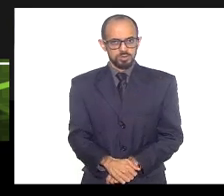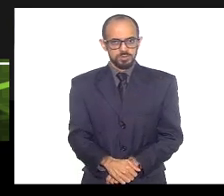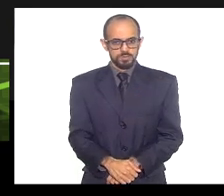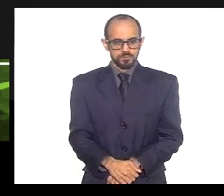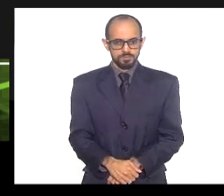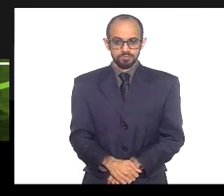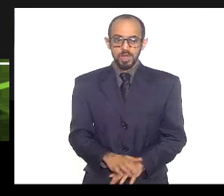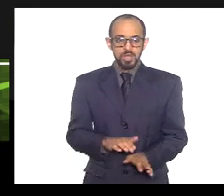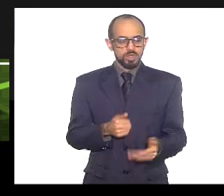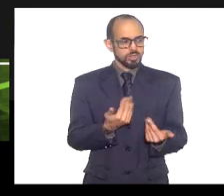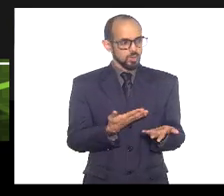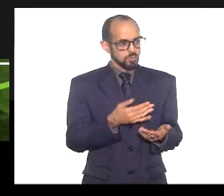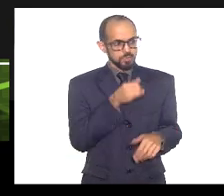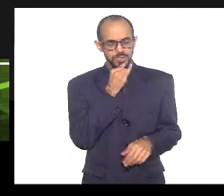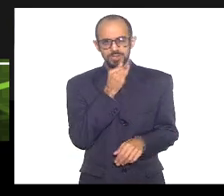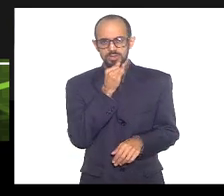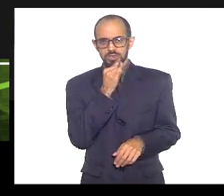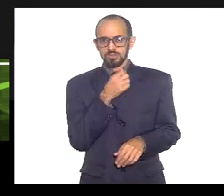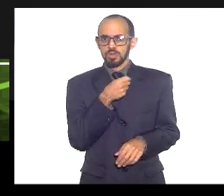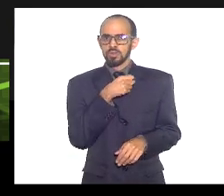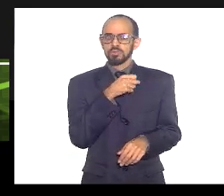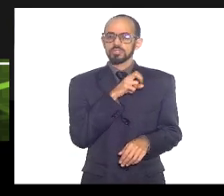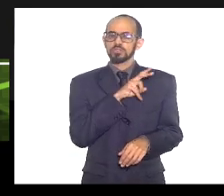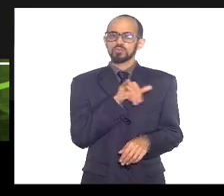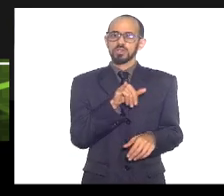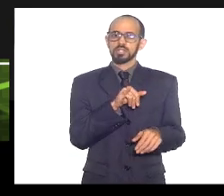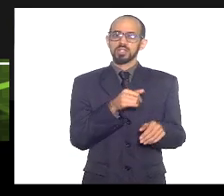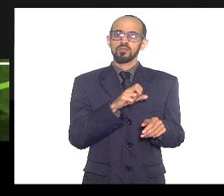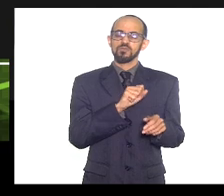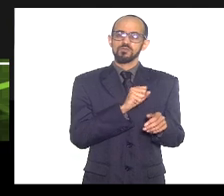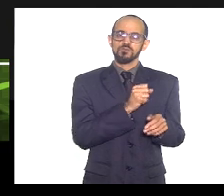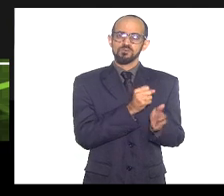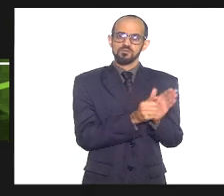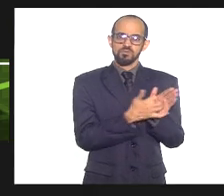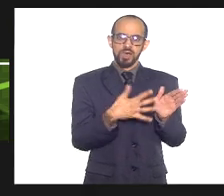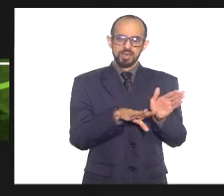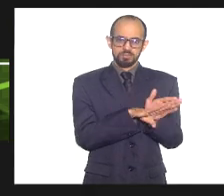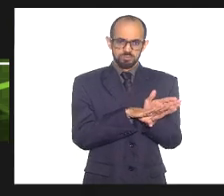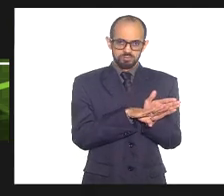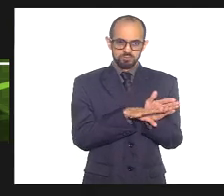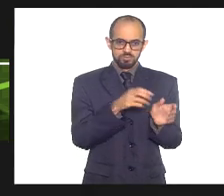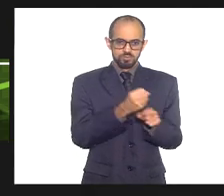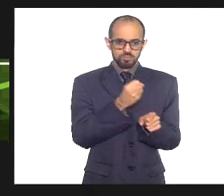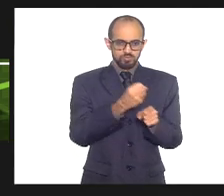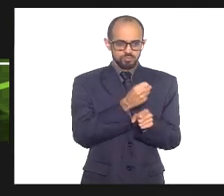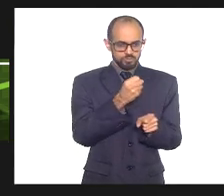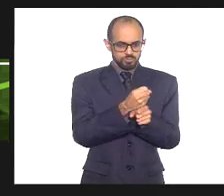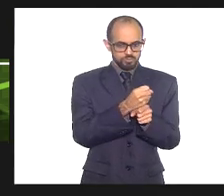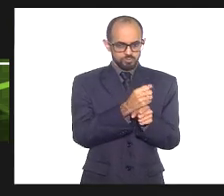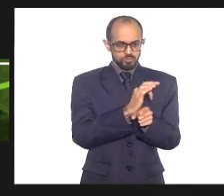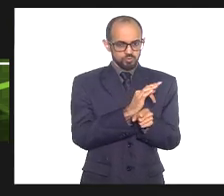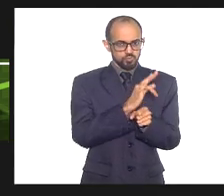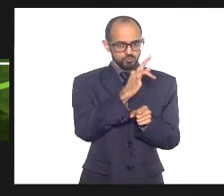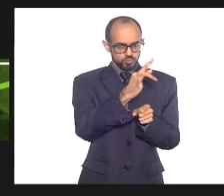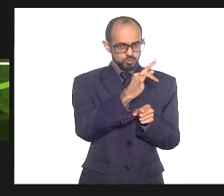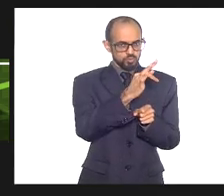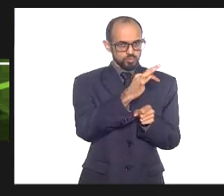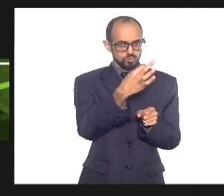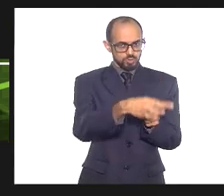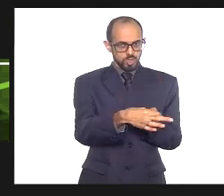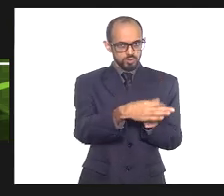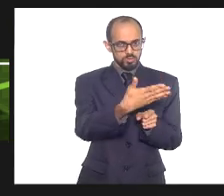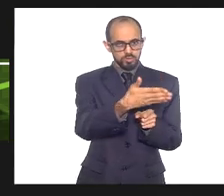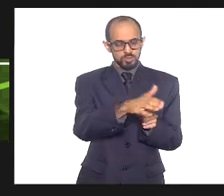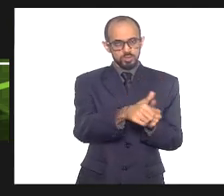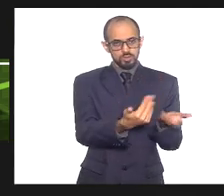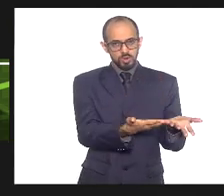Então é essa, por exemplo, vocês vão ter uma série de plataformas que vão ser construídas, você e a Equinor, nos próximos anos.